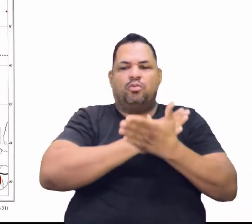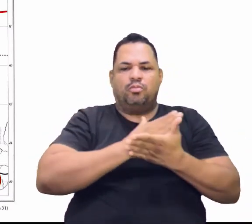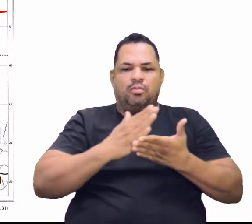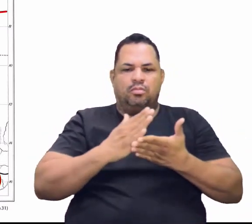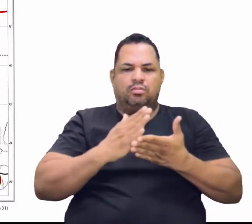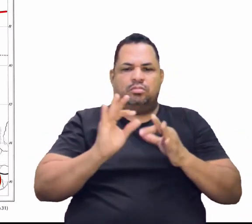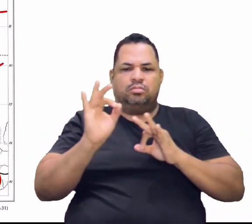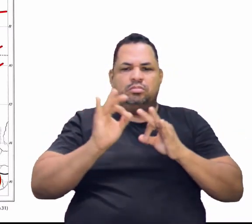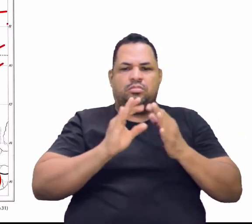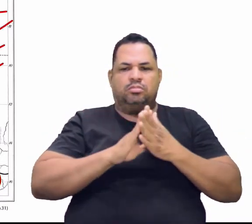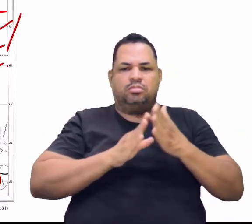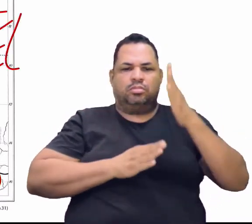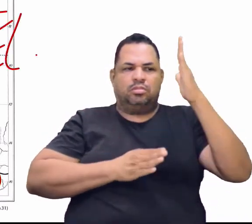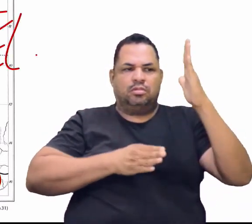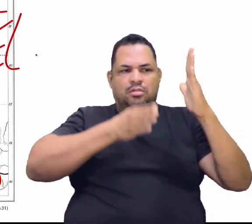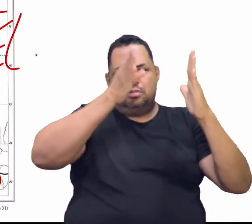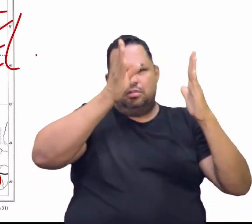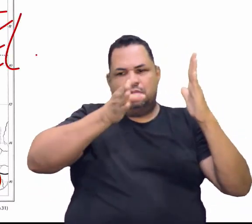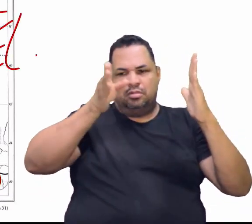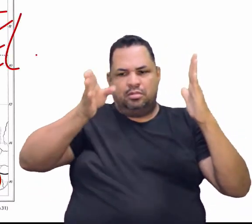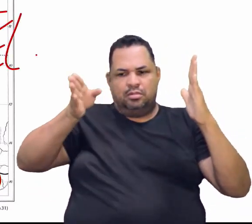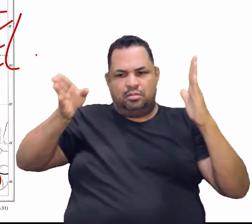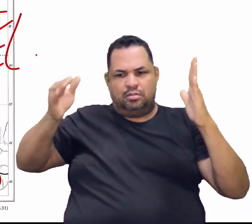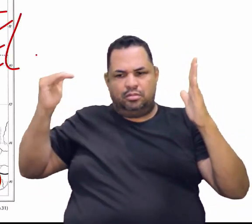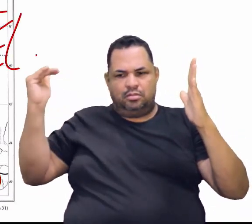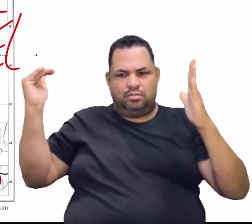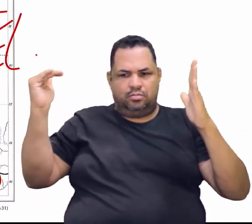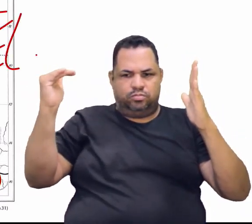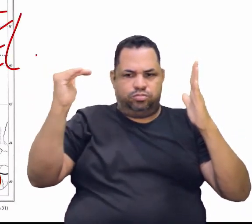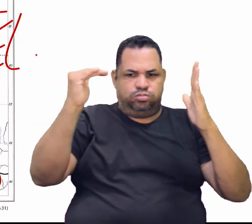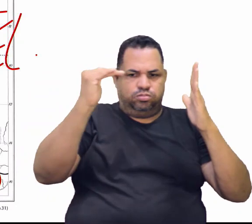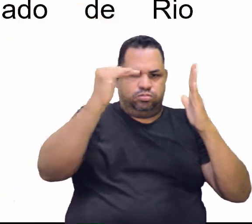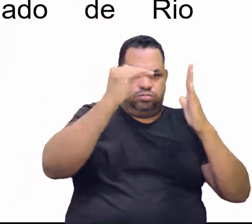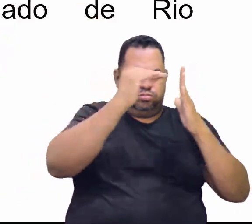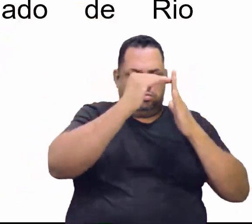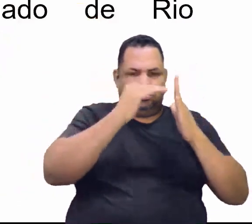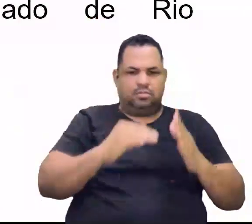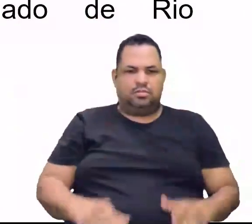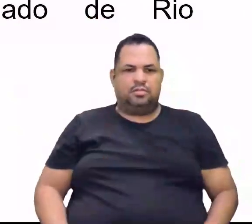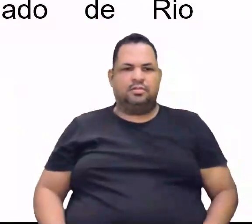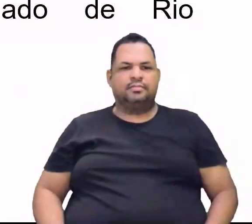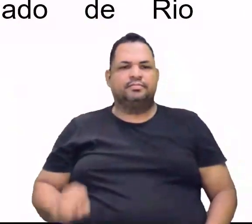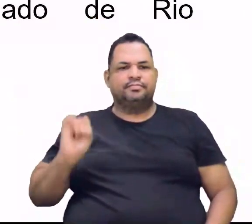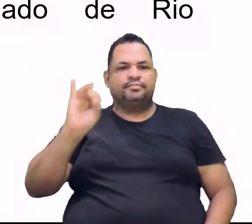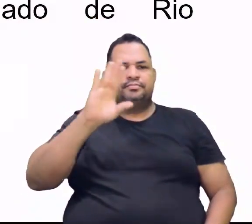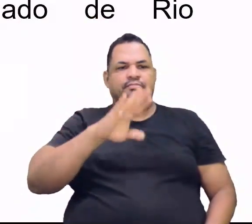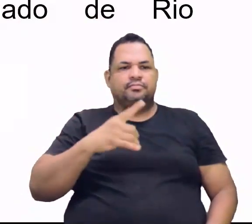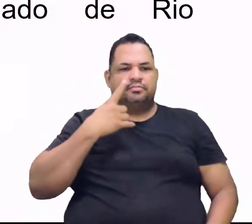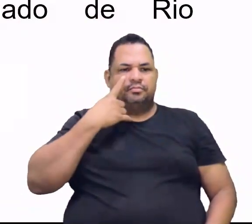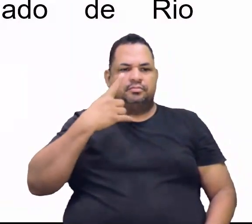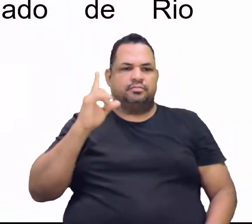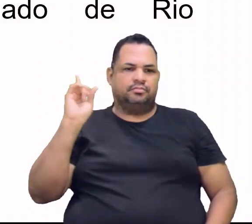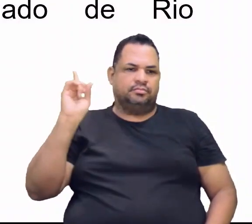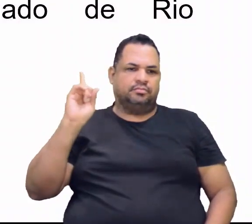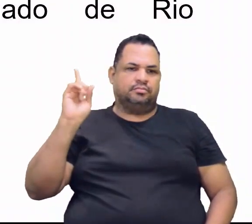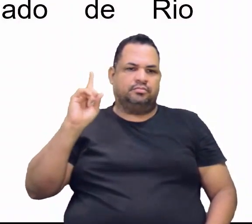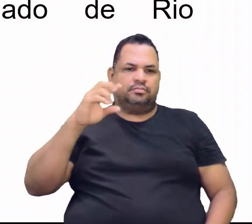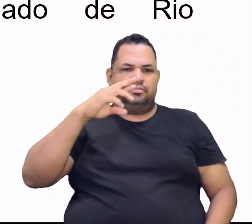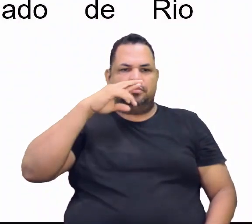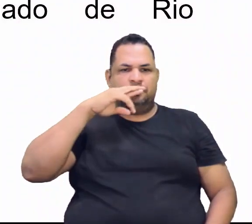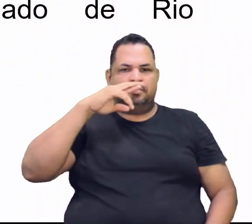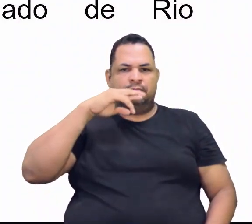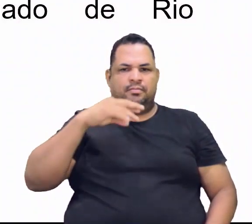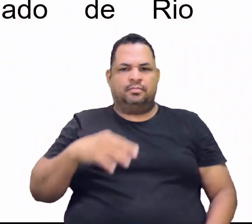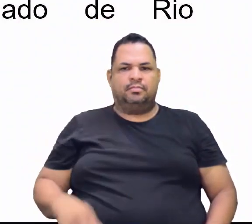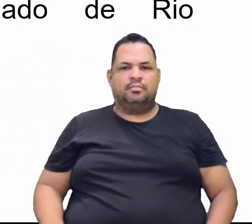progresso vai ser através da linha telegráfica. Fechou? Nessa imagem que vocês estão vendo, é o